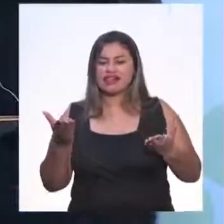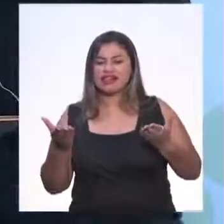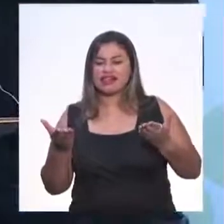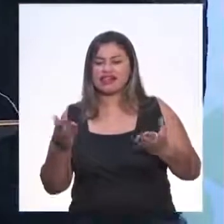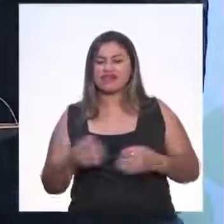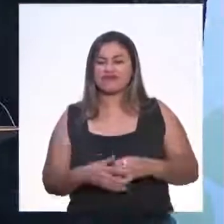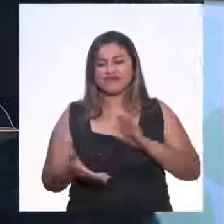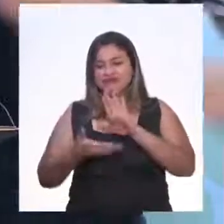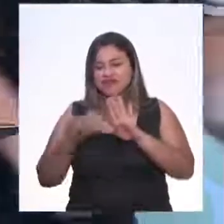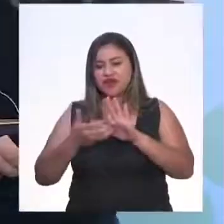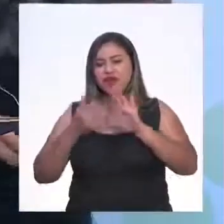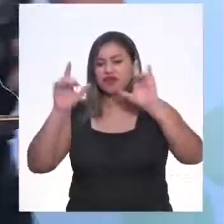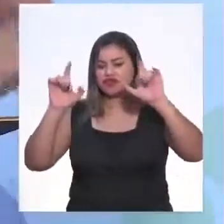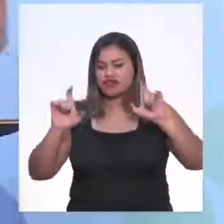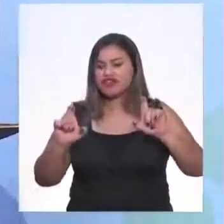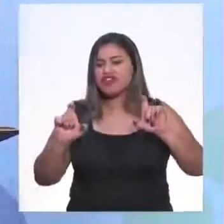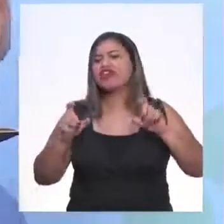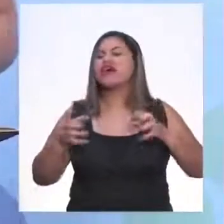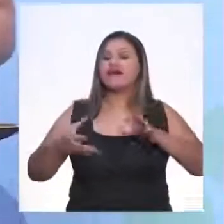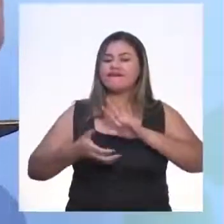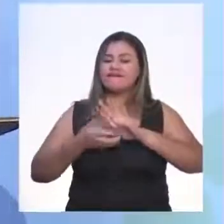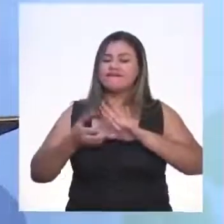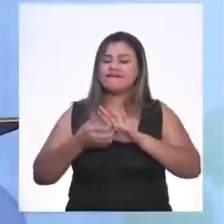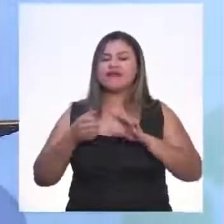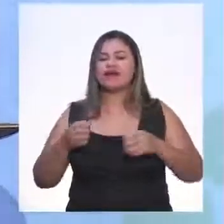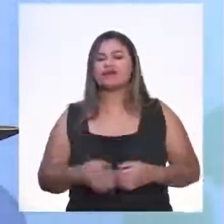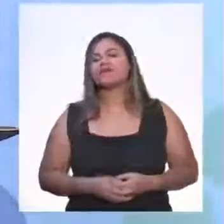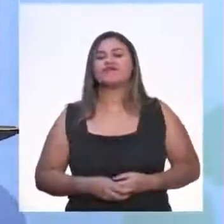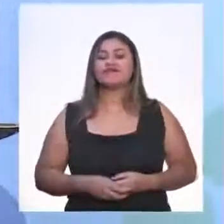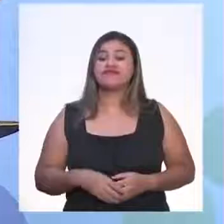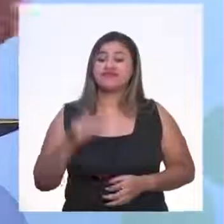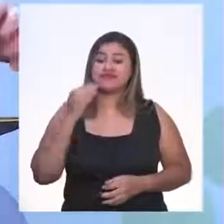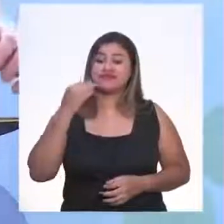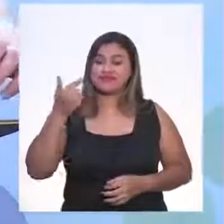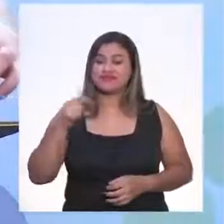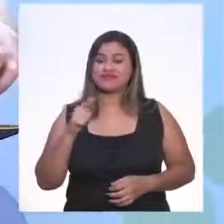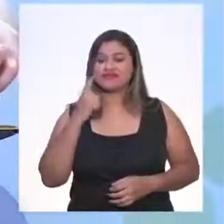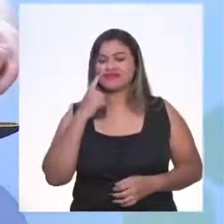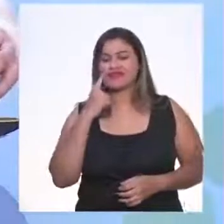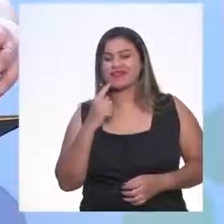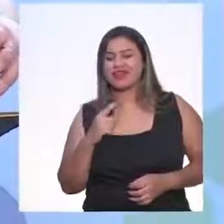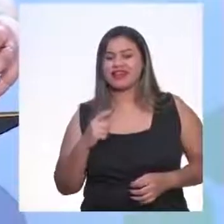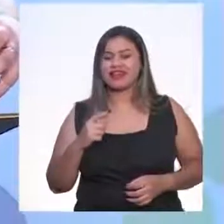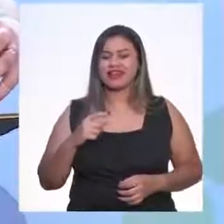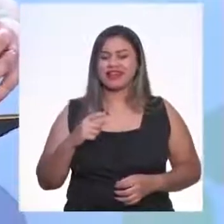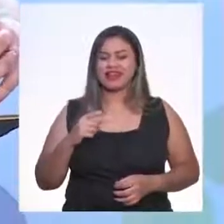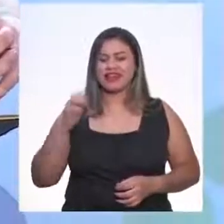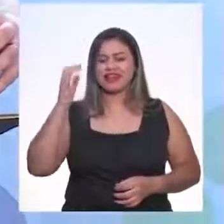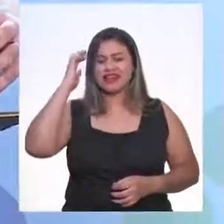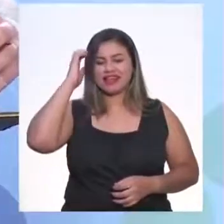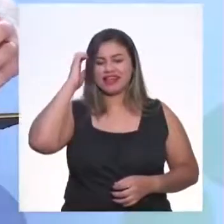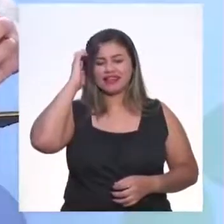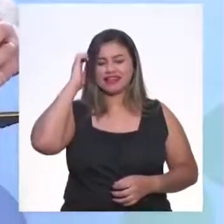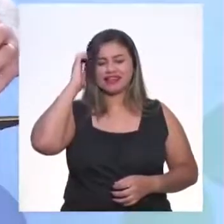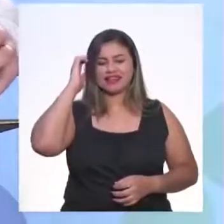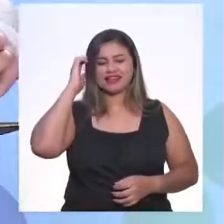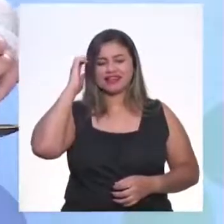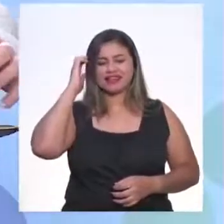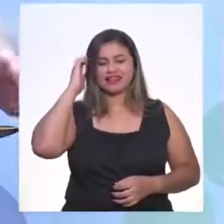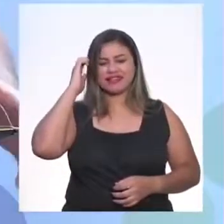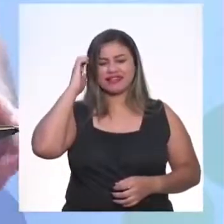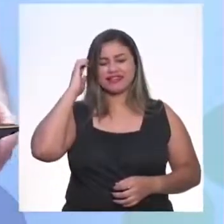Ok? Então eu já tirei um de cada lado. Vou tentar tirar outro. Deixa eu colocar a balança aqui um pouquinho mais para